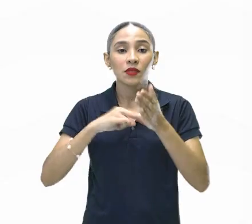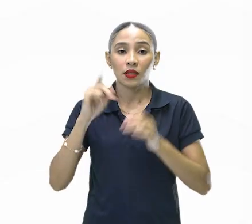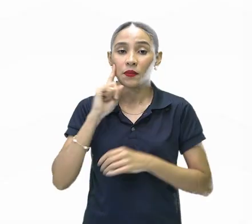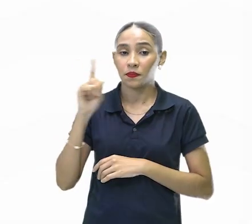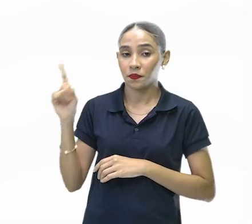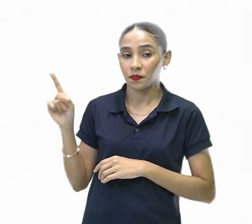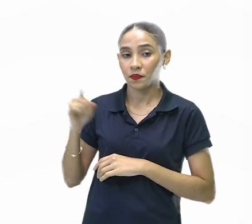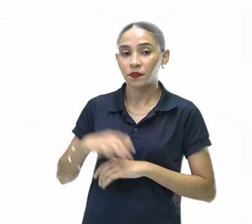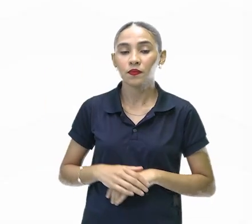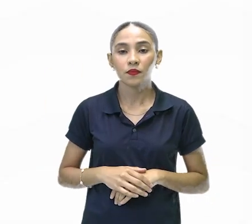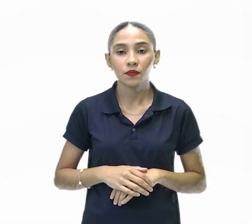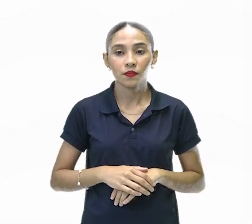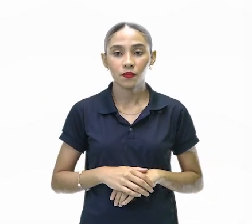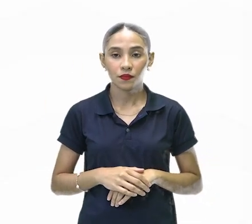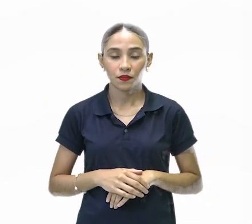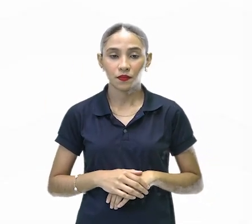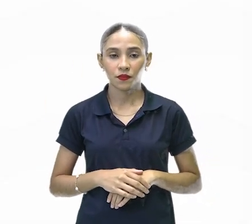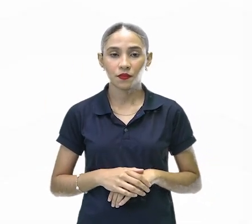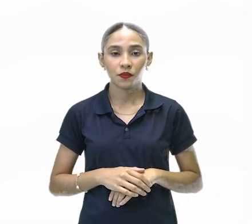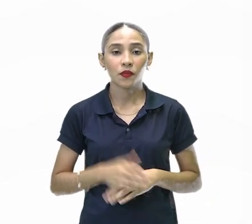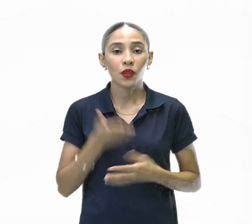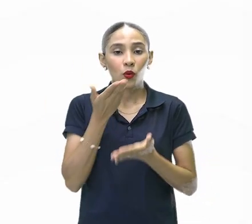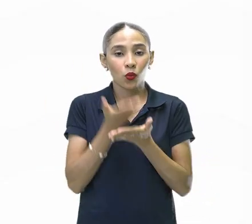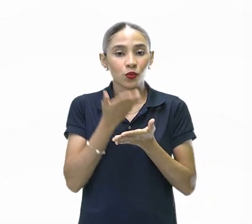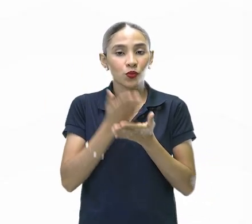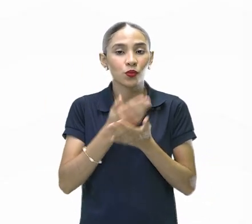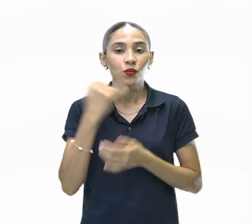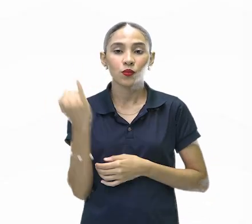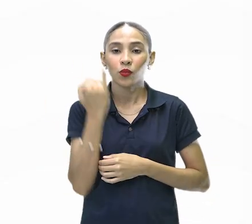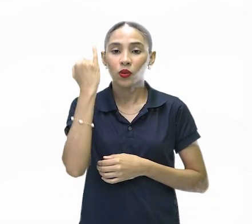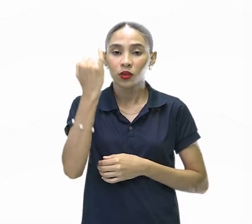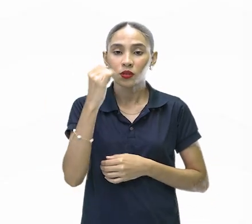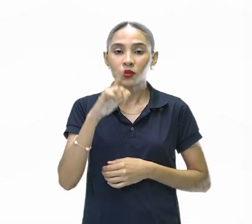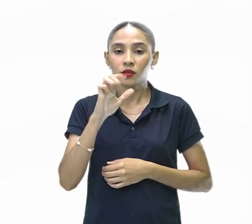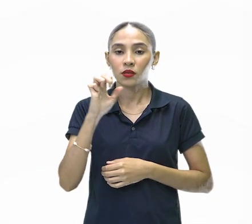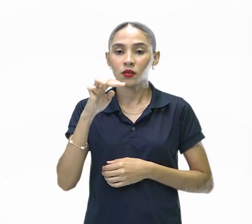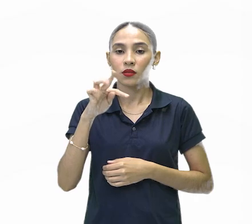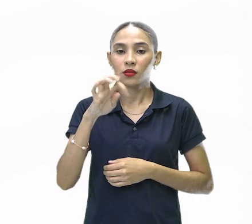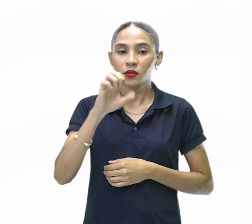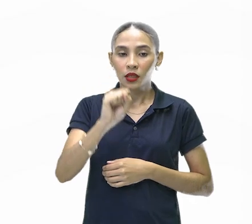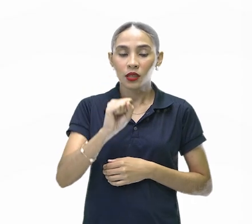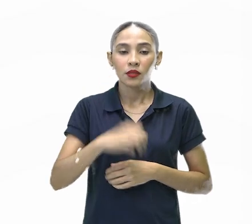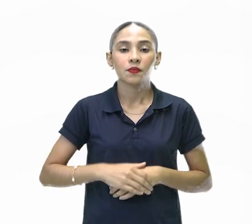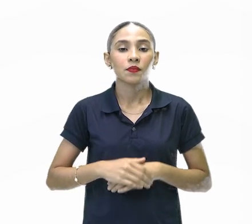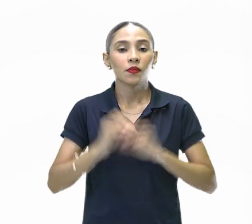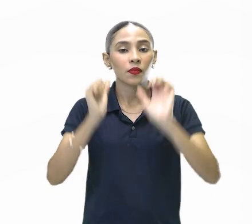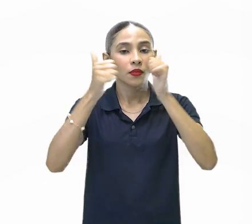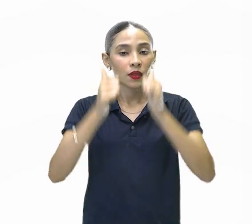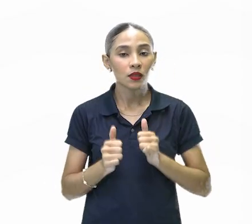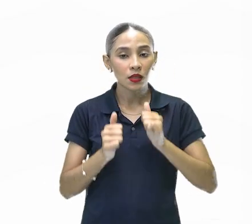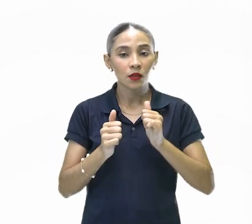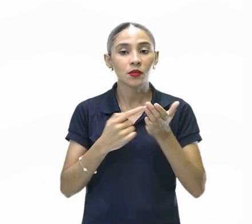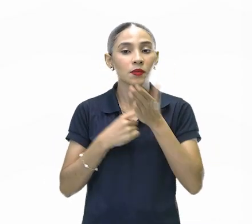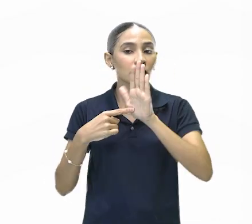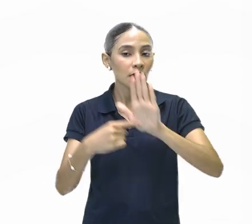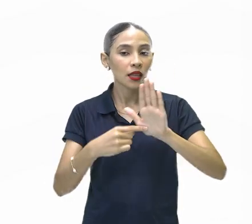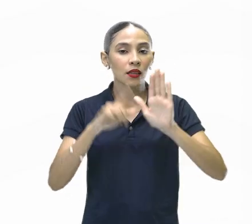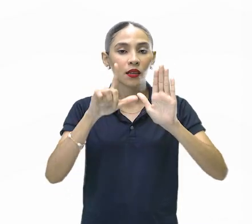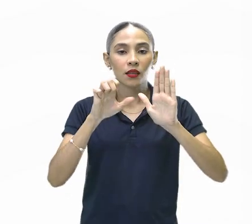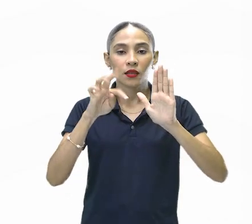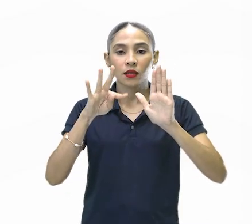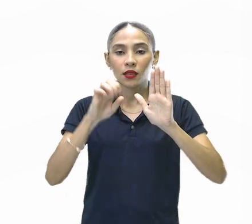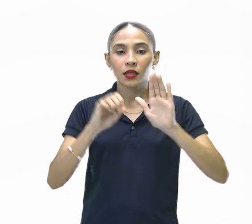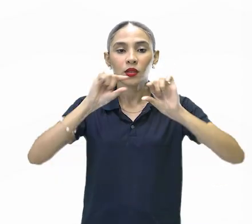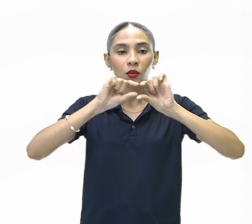centro óptico? Olha só, pessoal, para um estudo fundamental de lentes, consideramos que as lentes